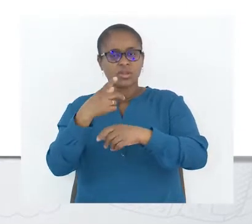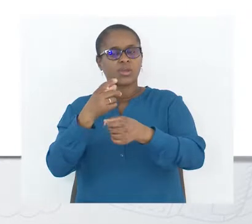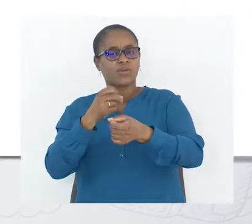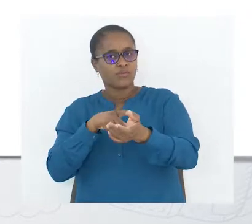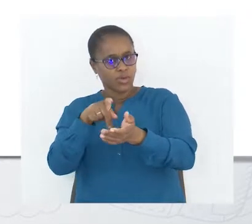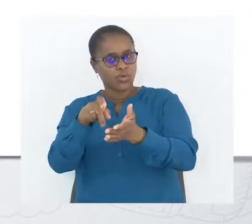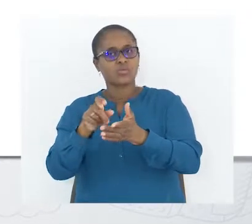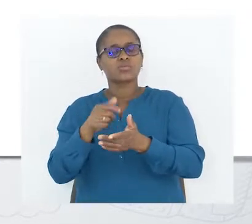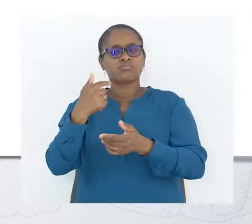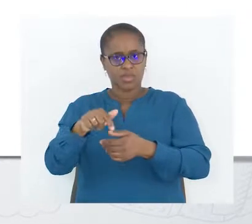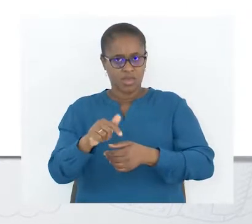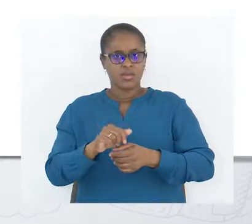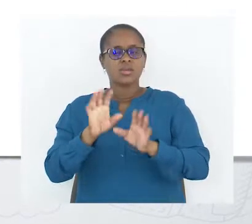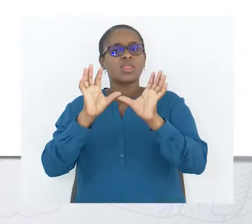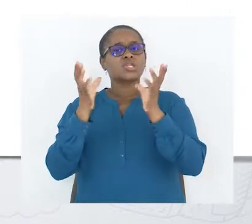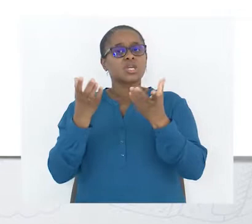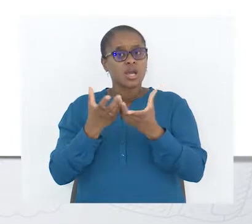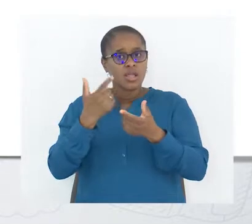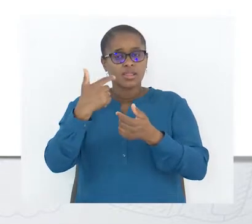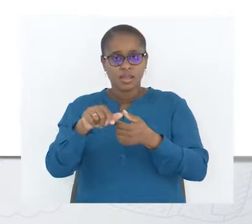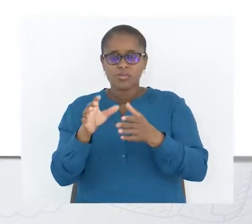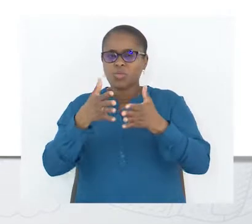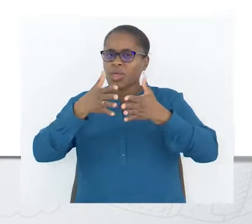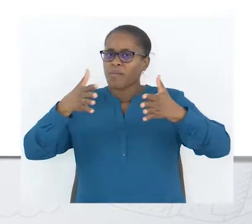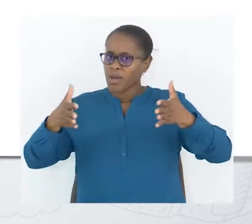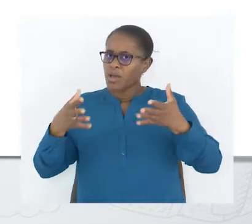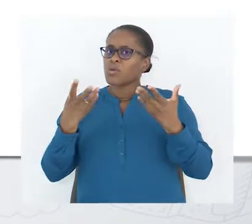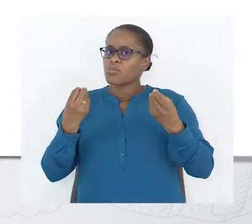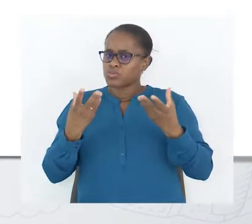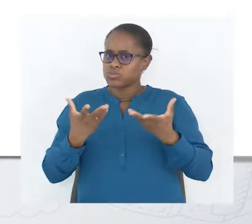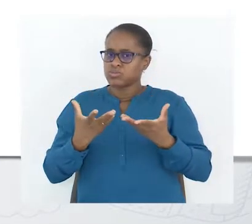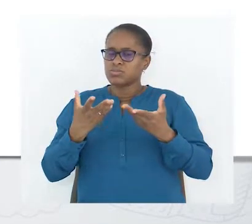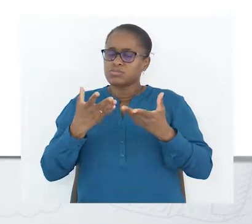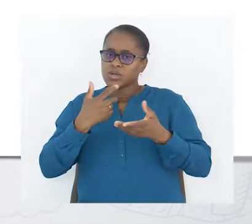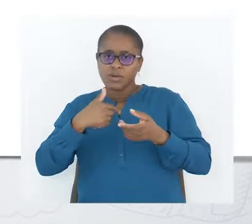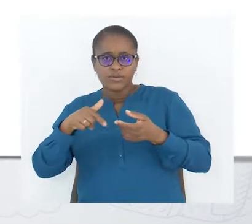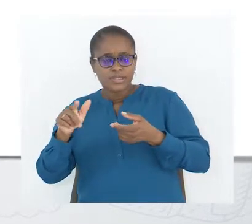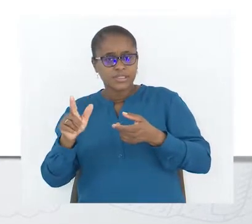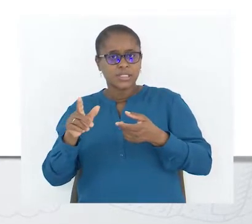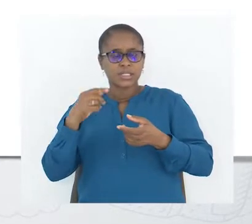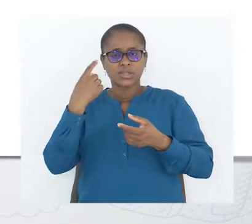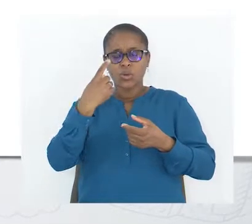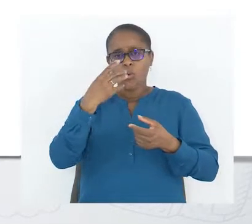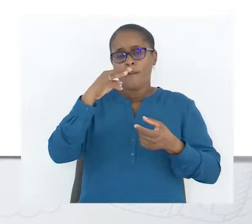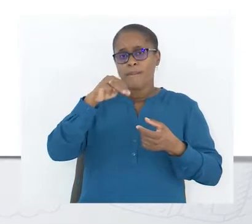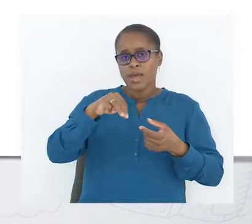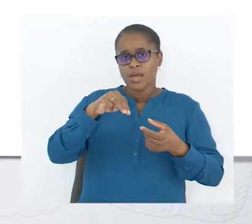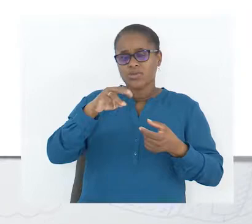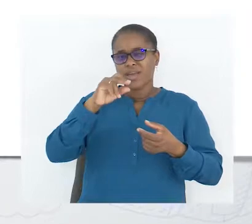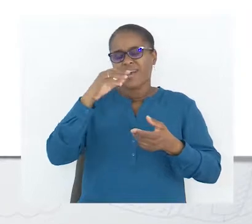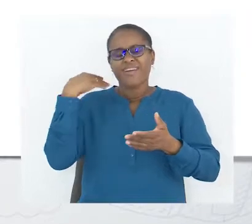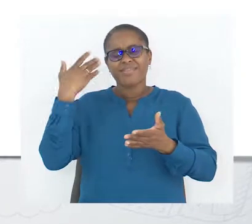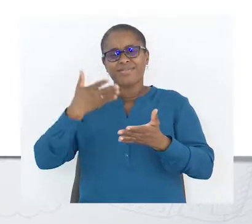emitem, geralmente, são de um tamanho suficiente para avançar entre 1 metro